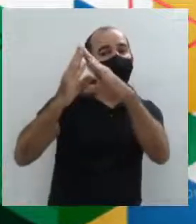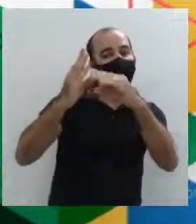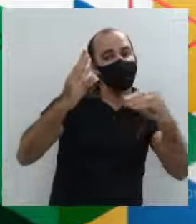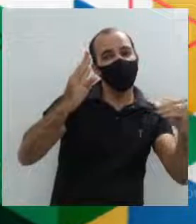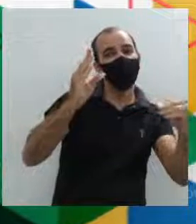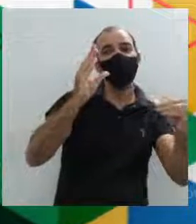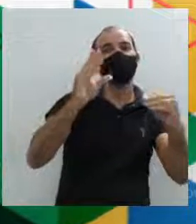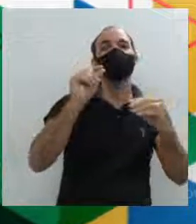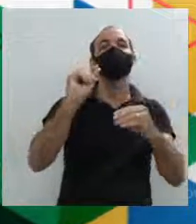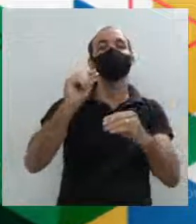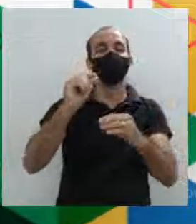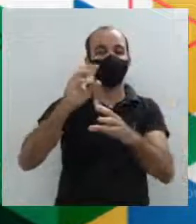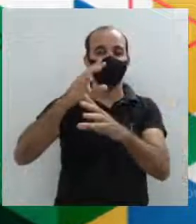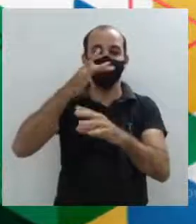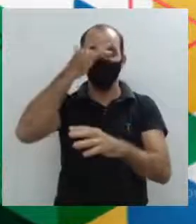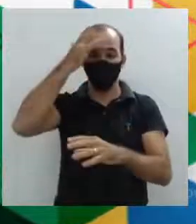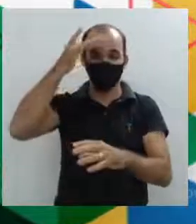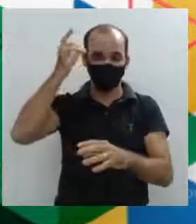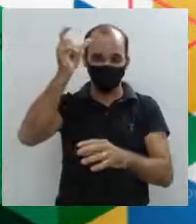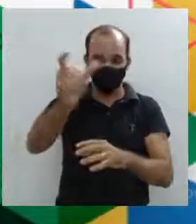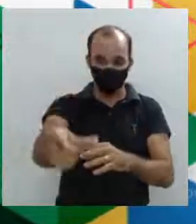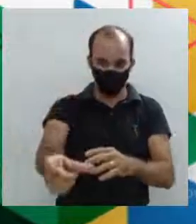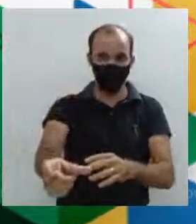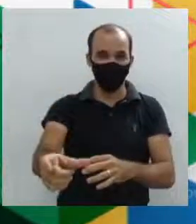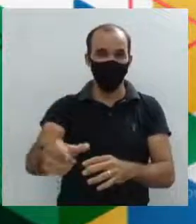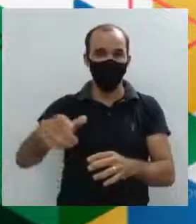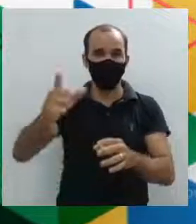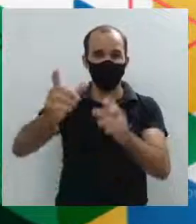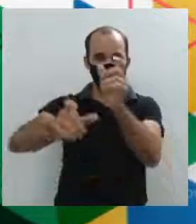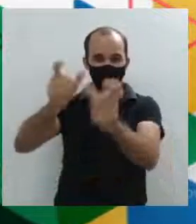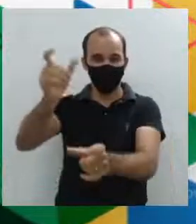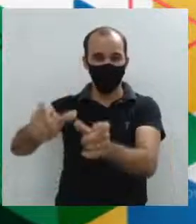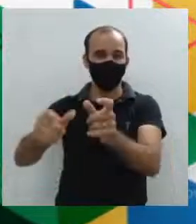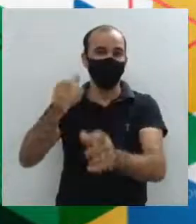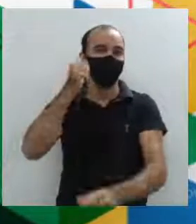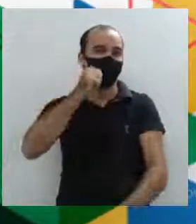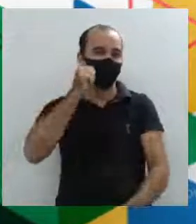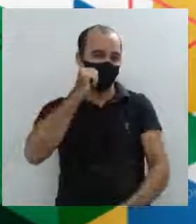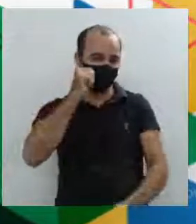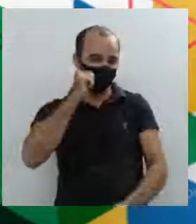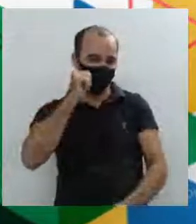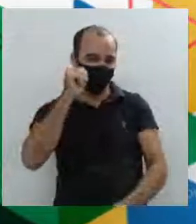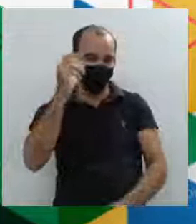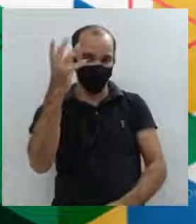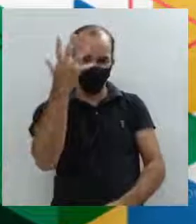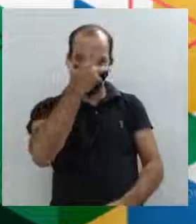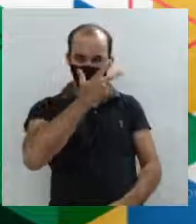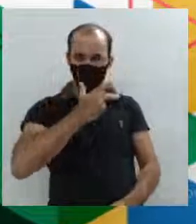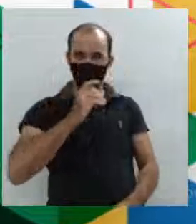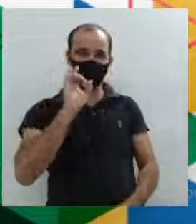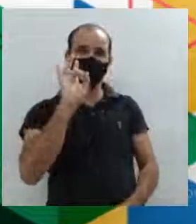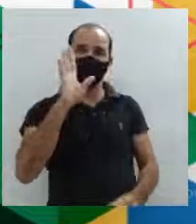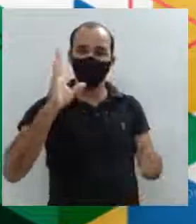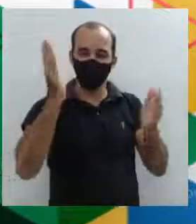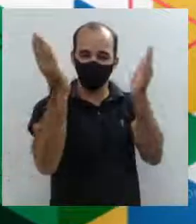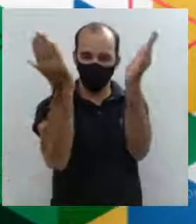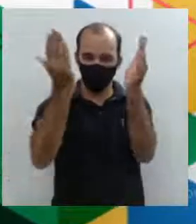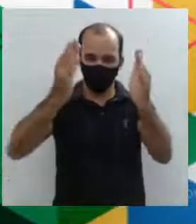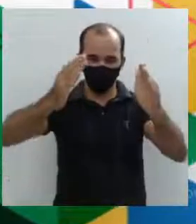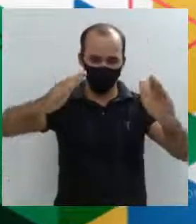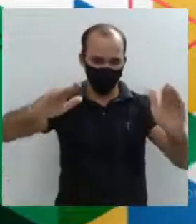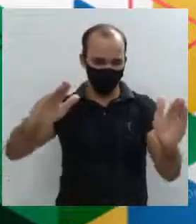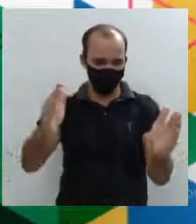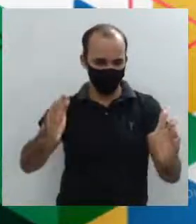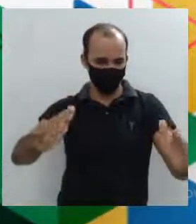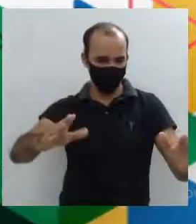que no universo feminino, a mulher, para ser realmente bonita dentro desse aspecto da indústria